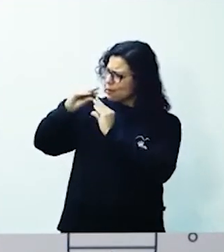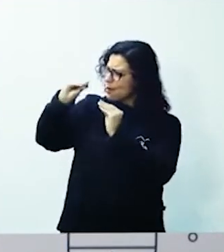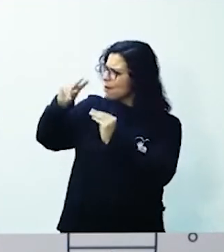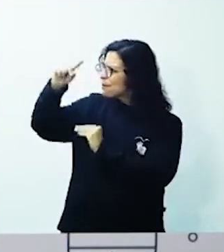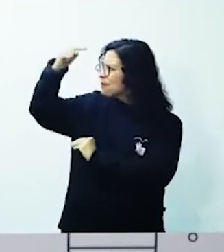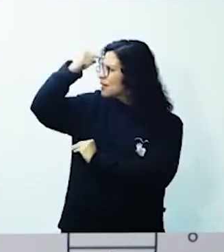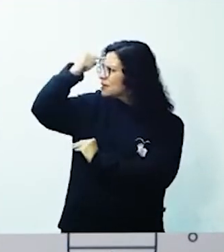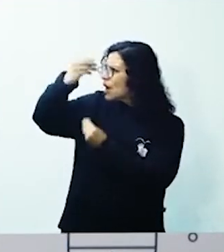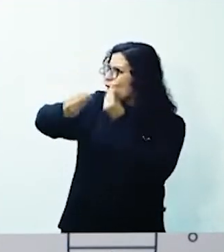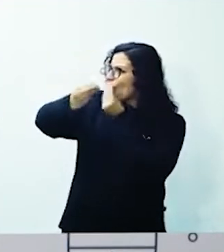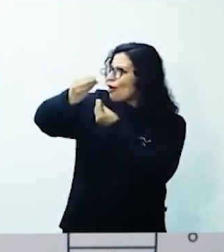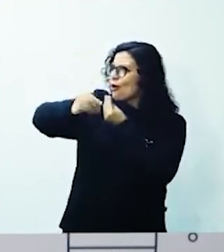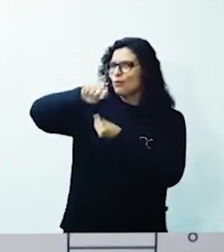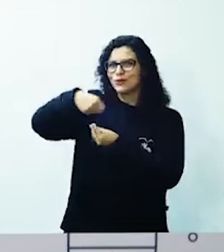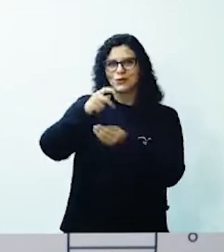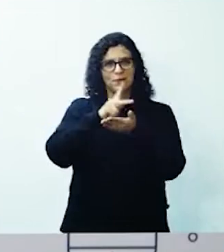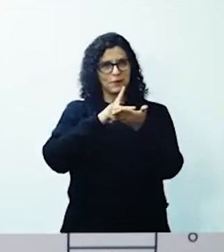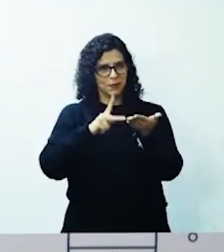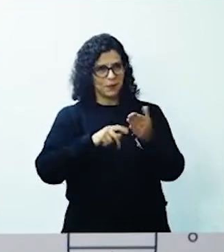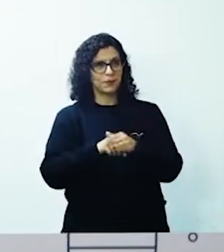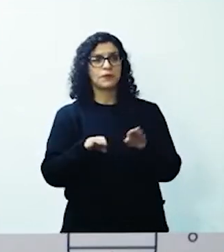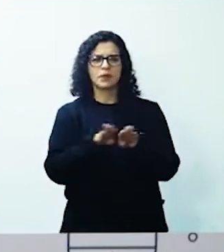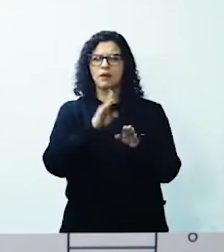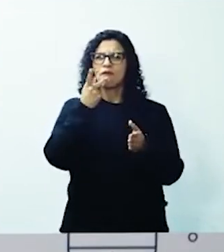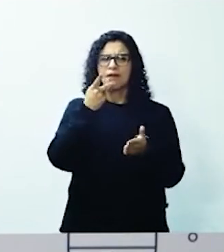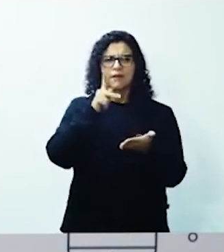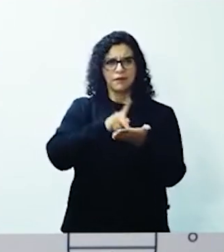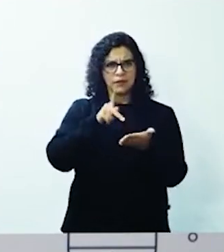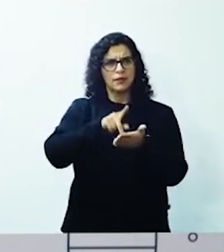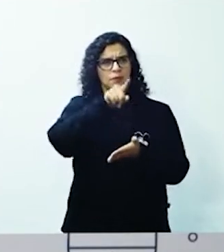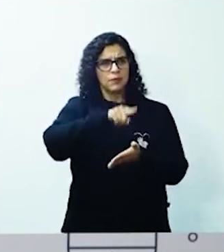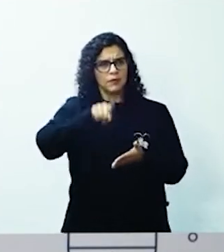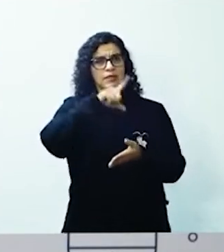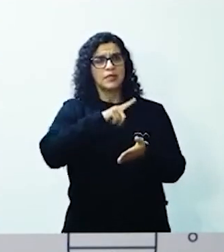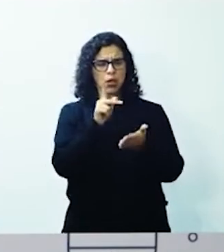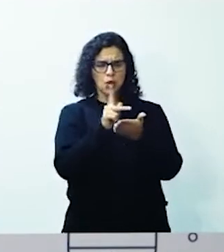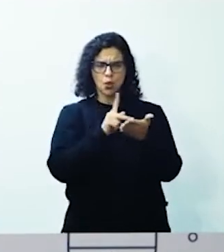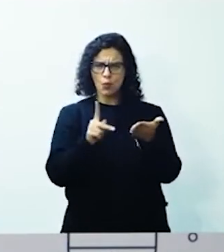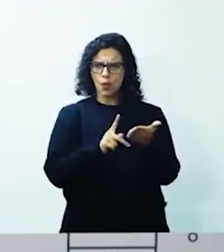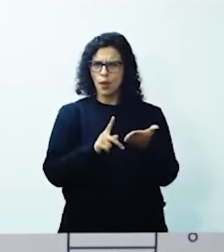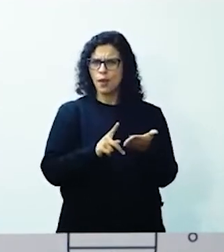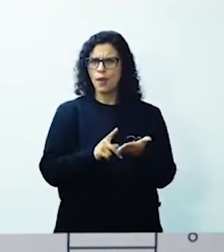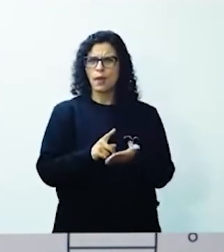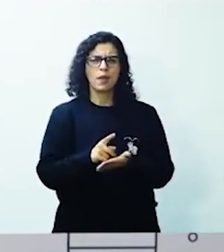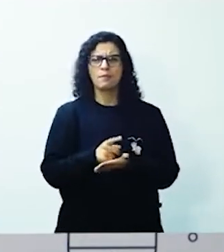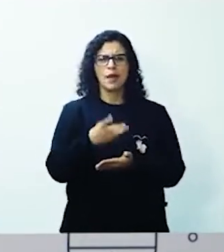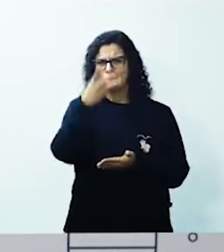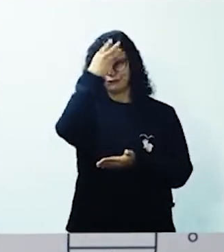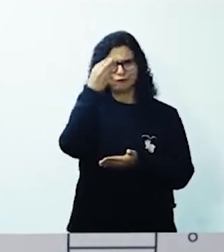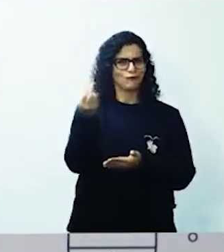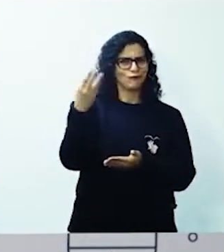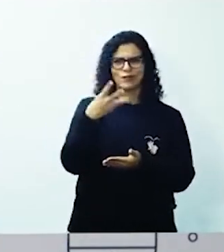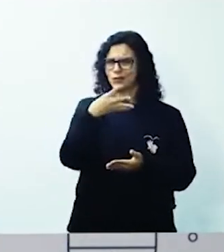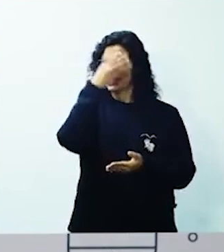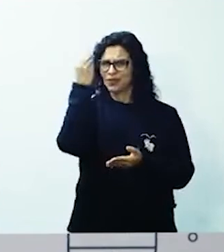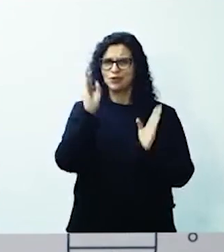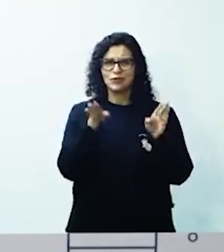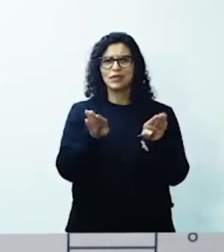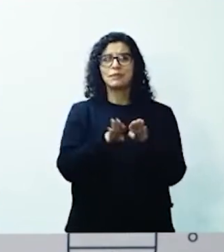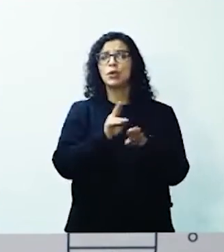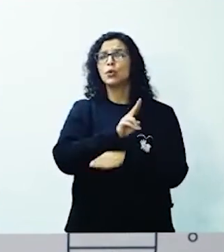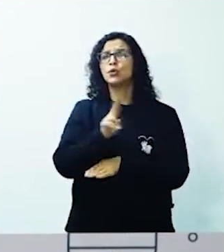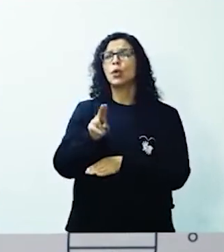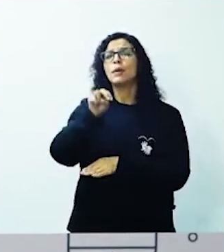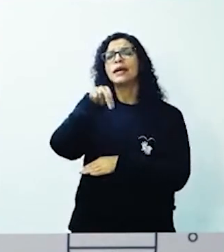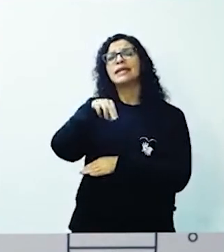tempo e pensar sobre esses poemas. Confesso para vocês que tem um poema que eu não lembro mais de cor. É, o poema